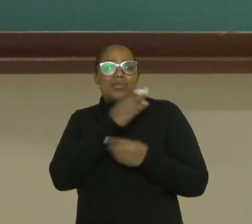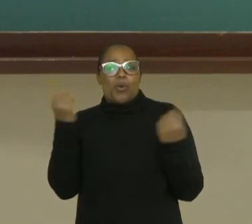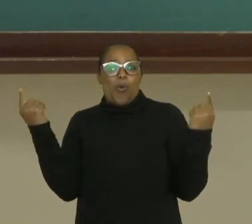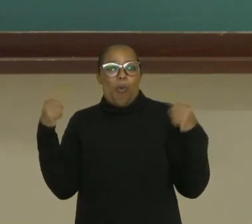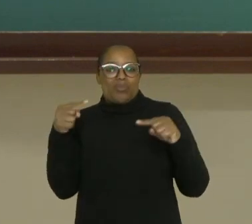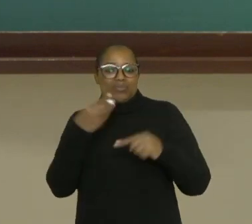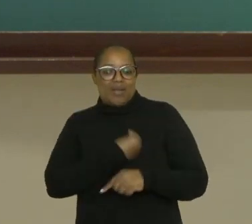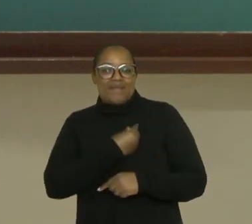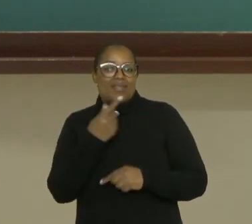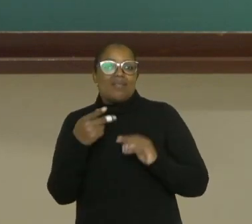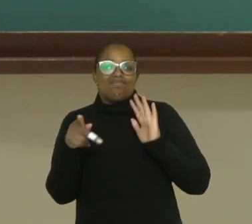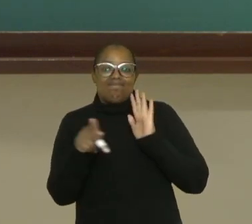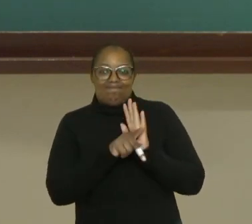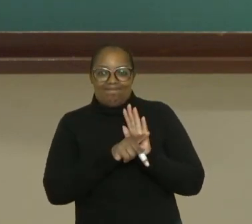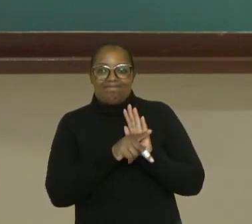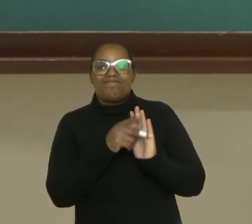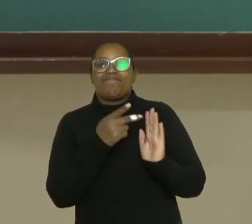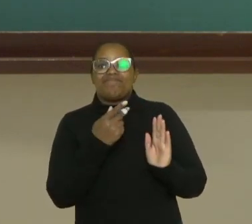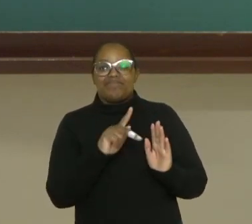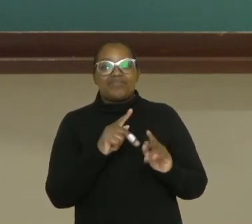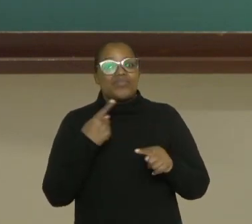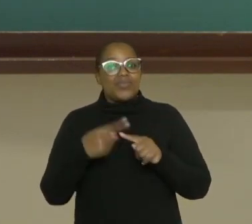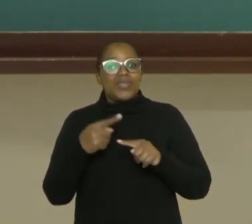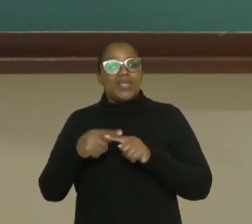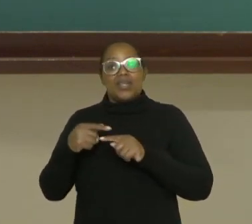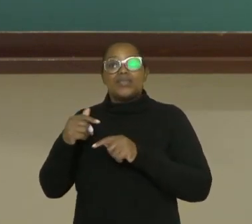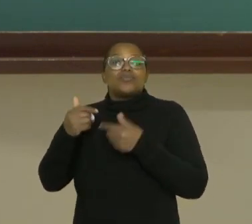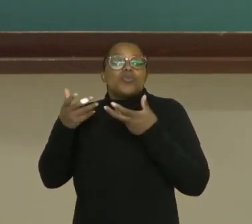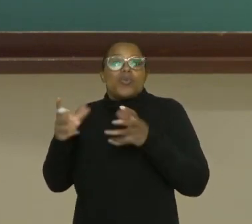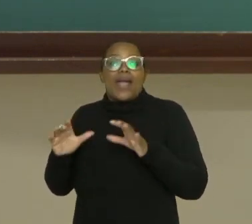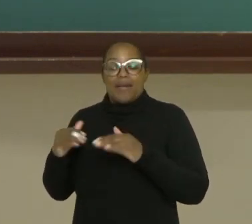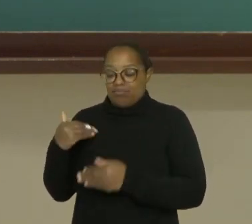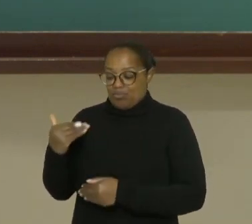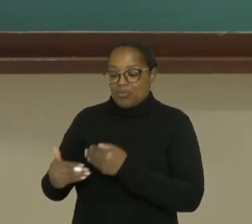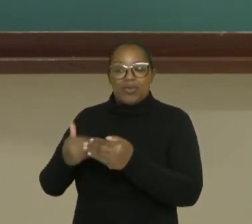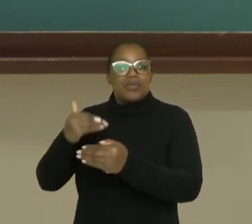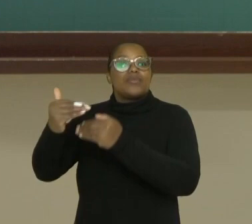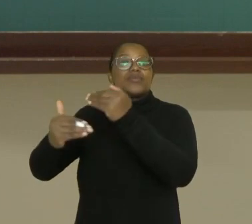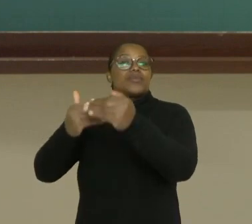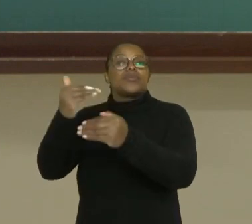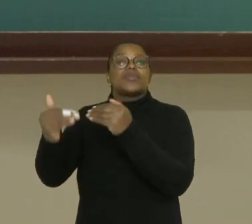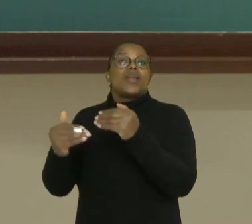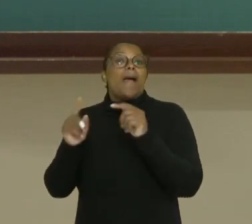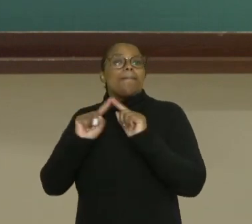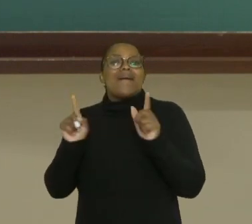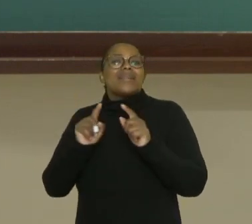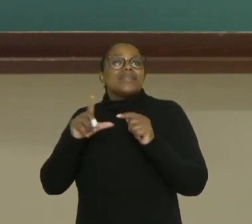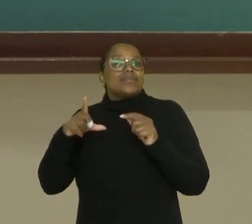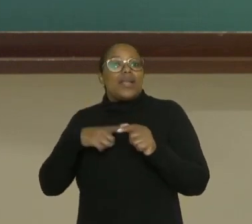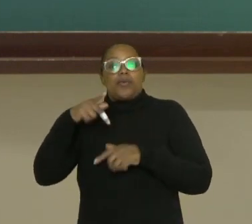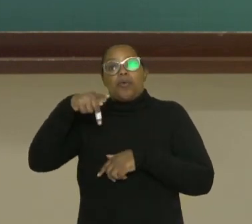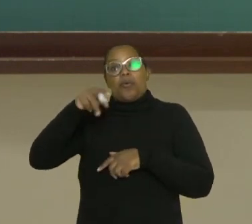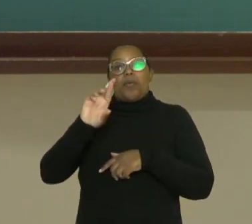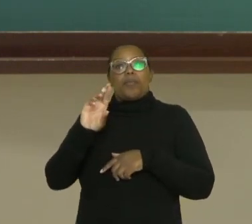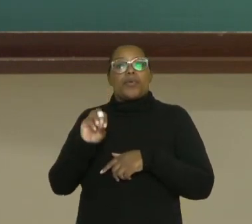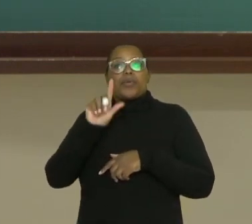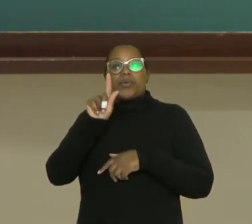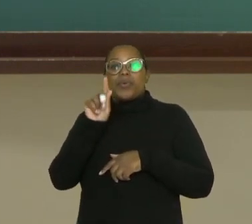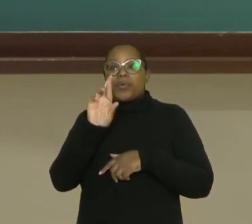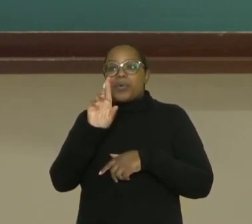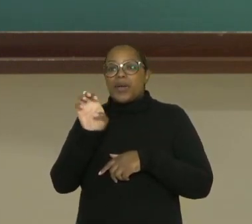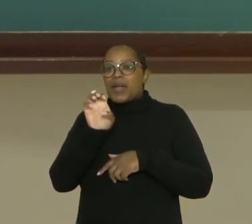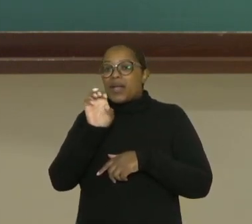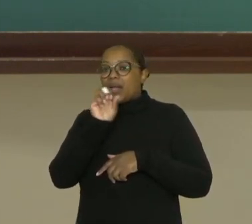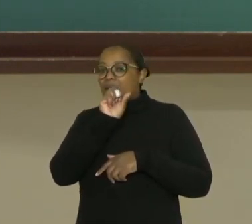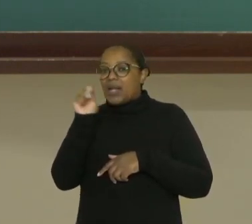natureza, muitos acham que eles são contra o progresso, pelo contrário. Só que eles entendem que o progresso não pode passar por